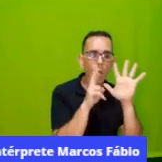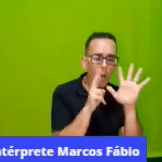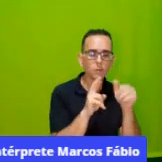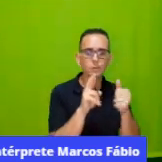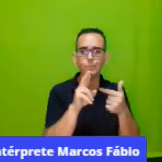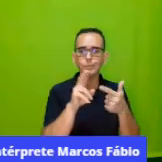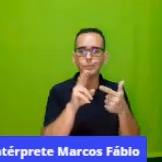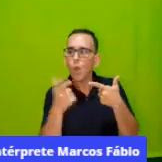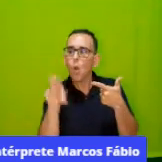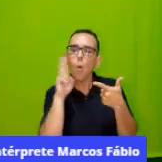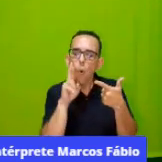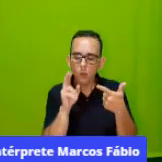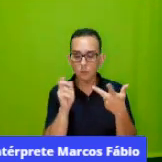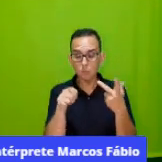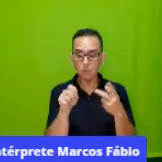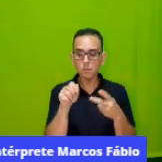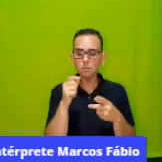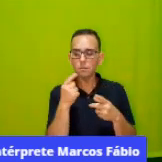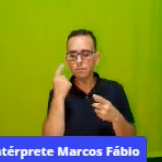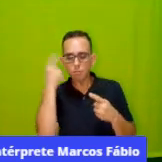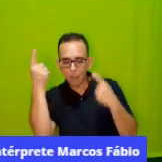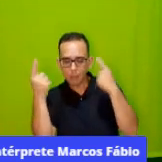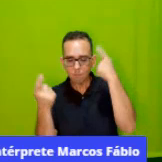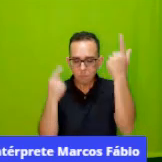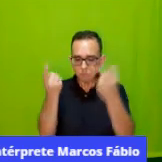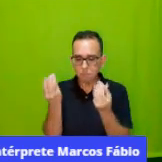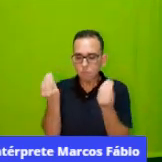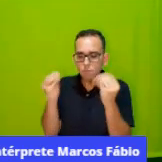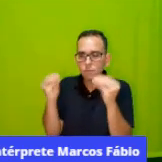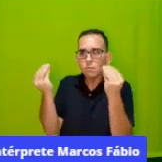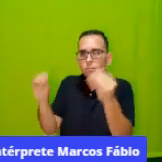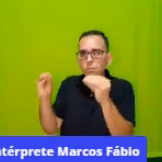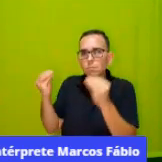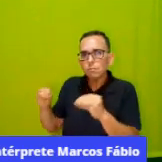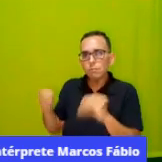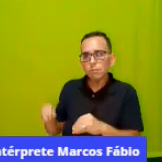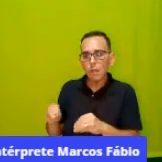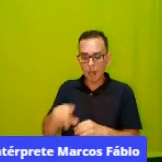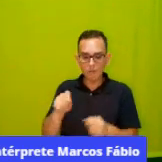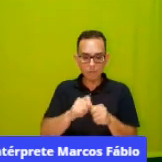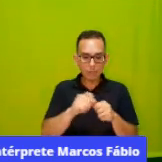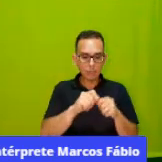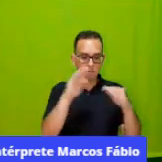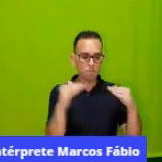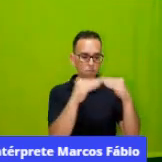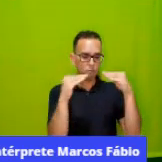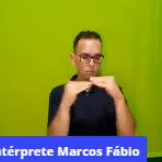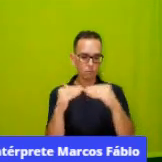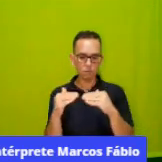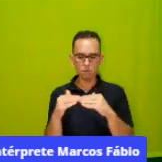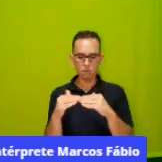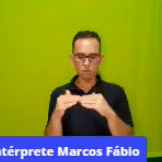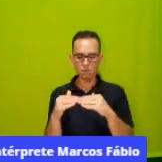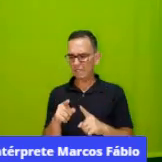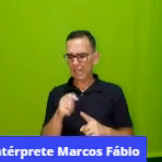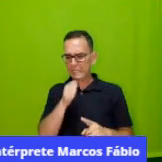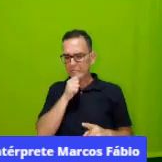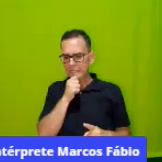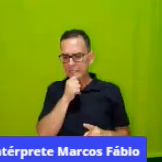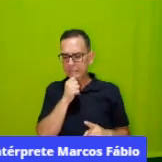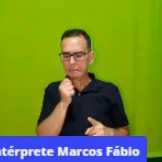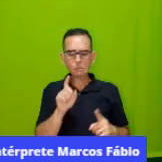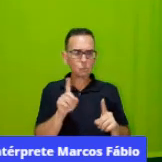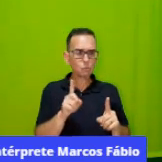não sabe. Eu coloco o modelo, esse é o rosa, esse é o roxo, posso dar para ele as pistas, né? Posso colocar para ele o modelo e ele